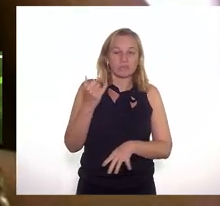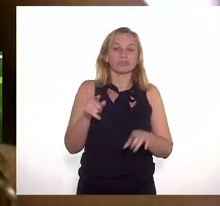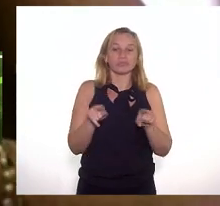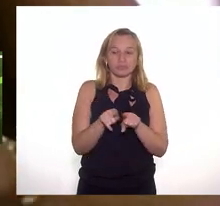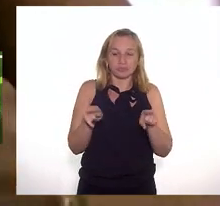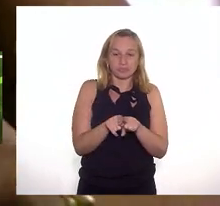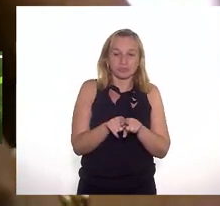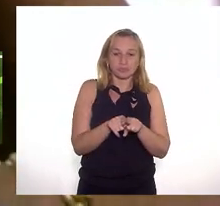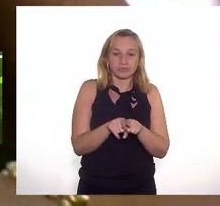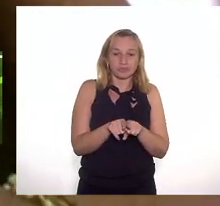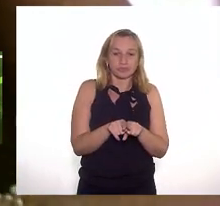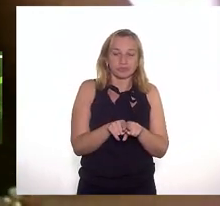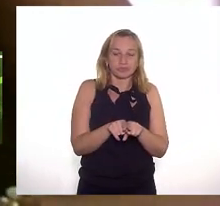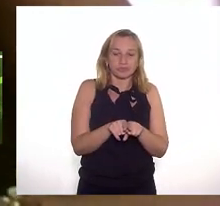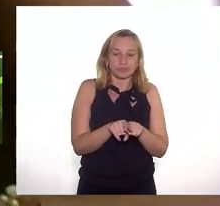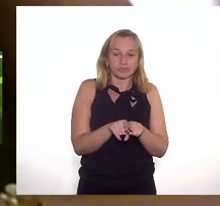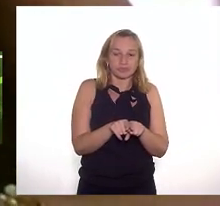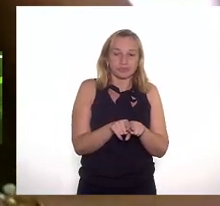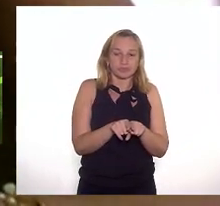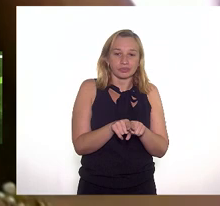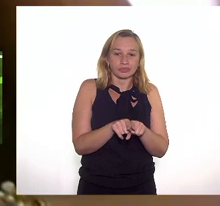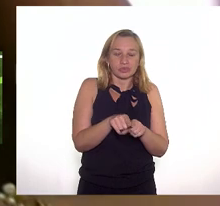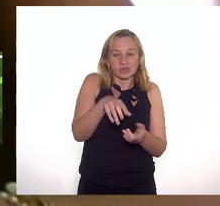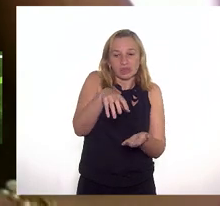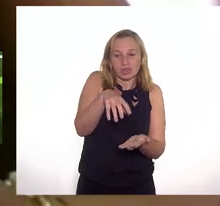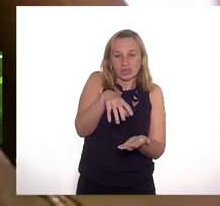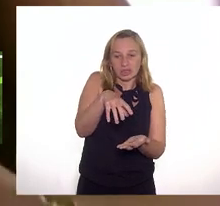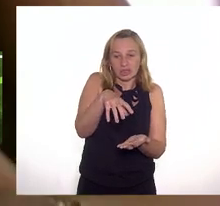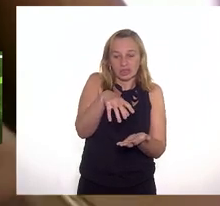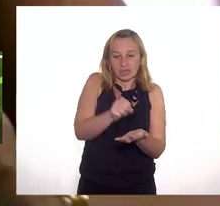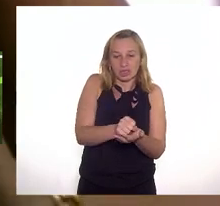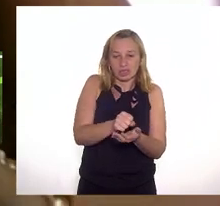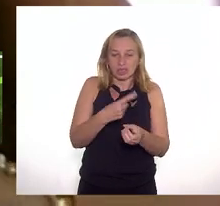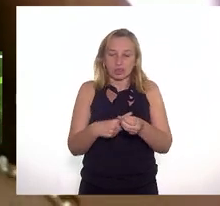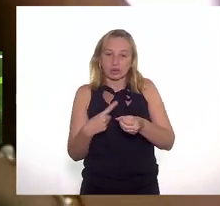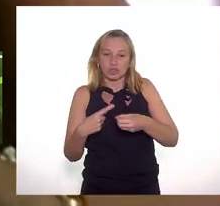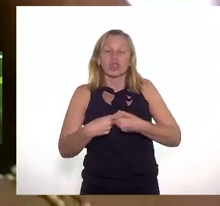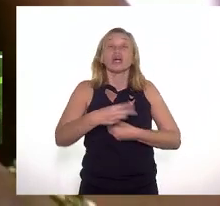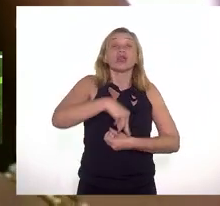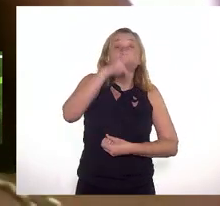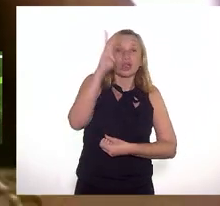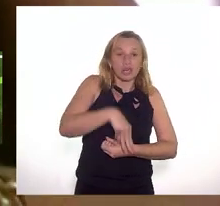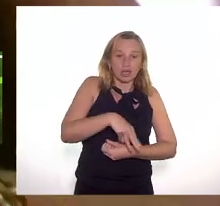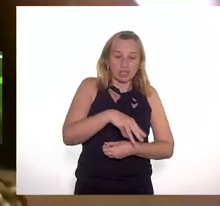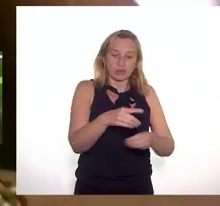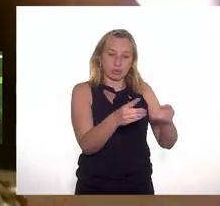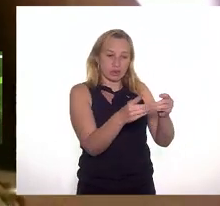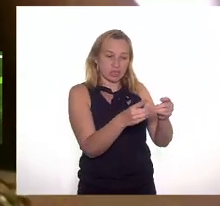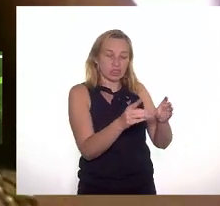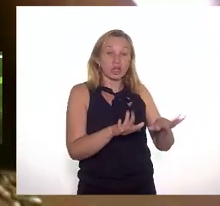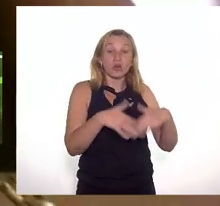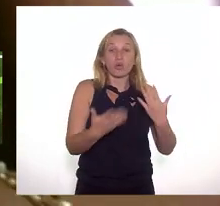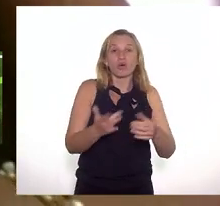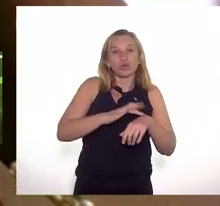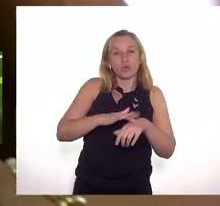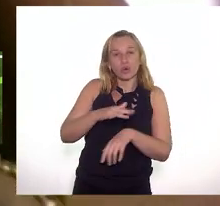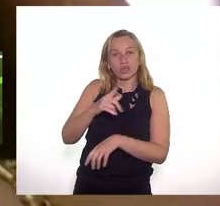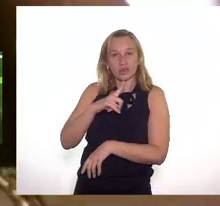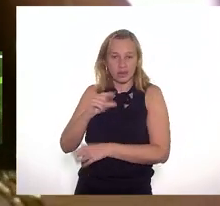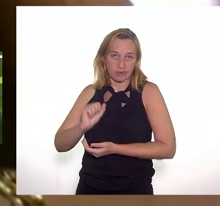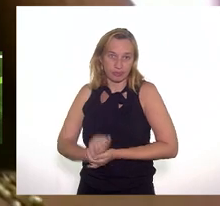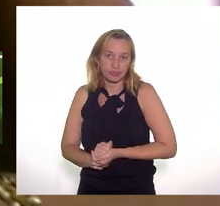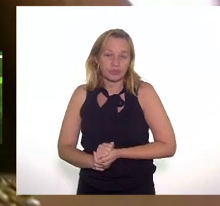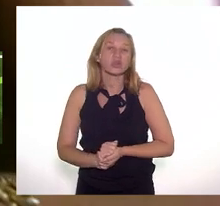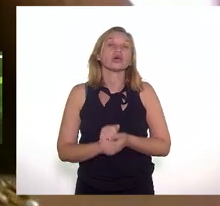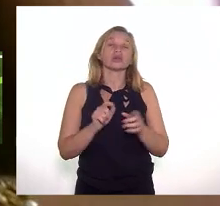também esse cadastro dos municípios, né? Quem são esses pacientes e quais doenças são. Isso nos daria